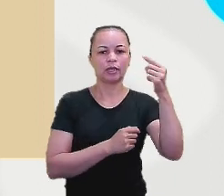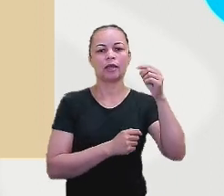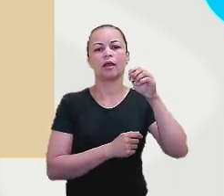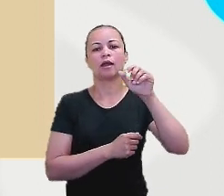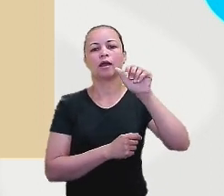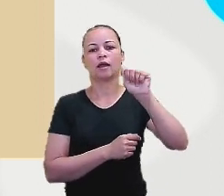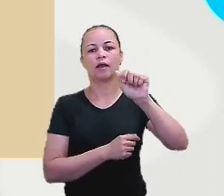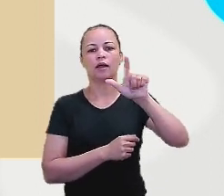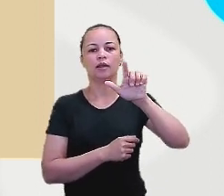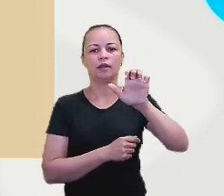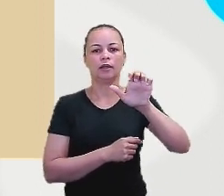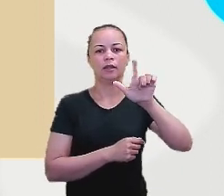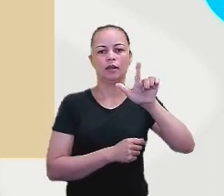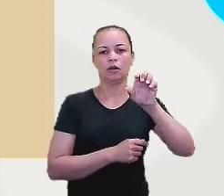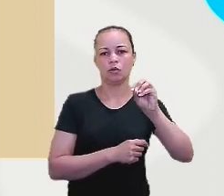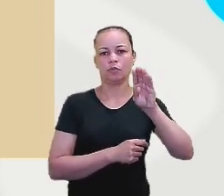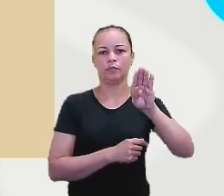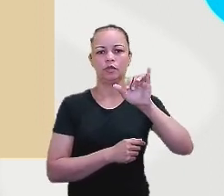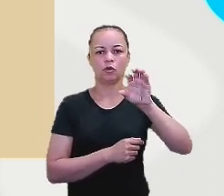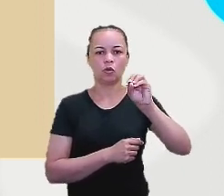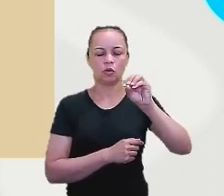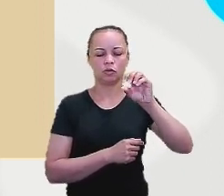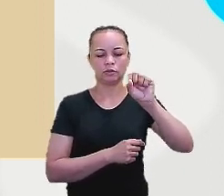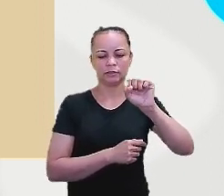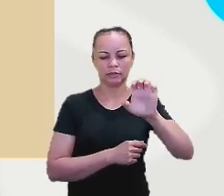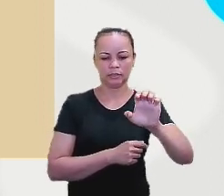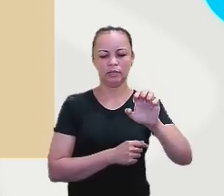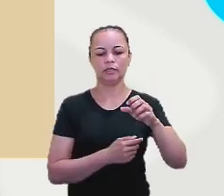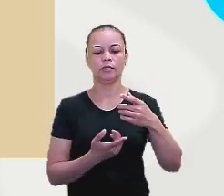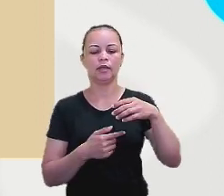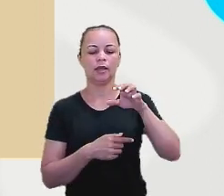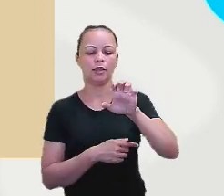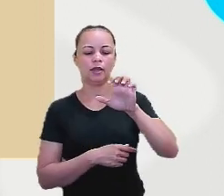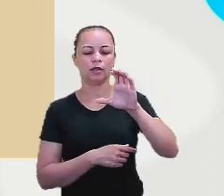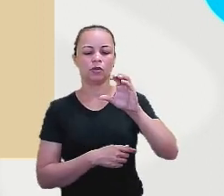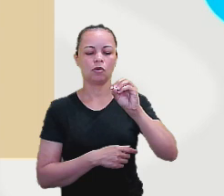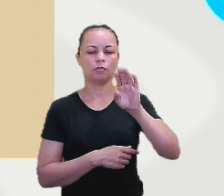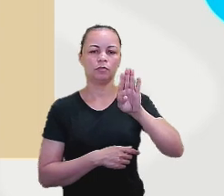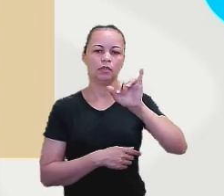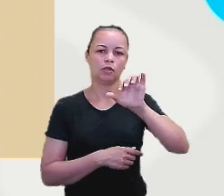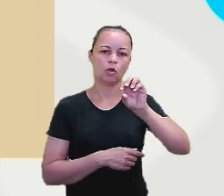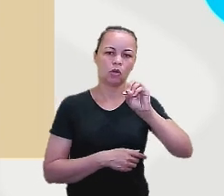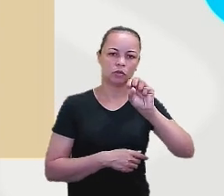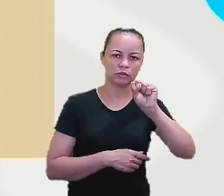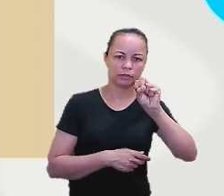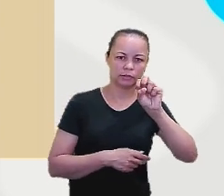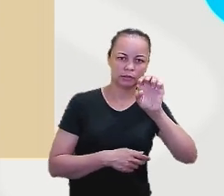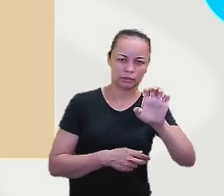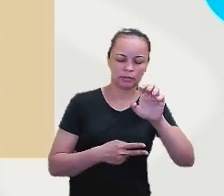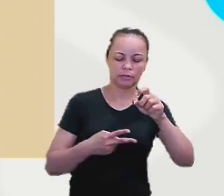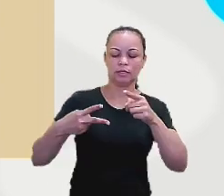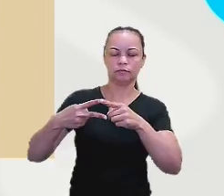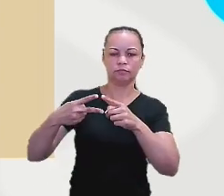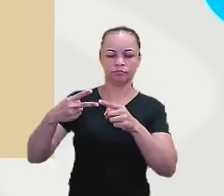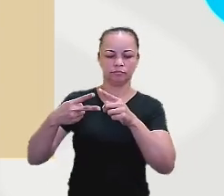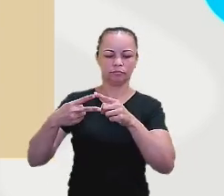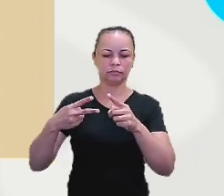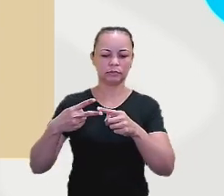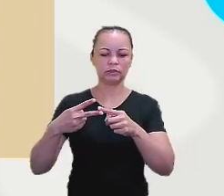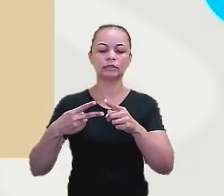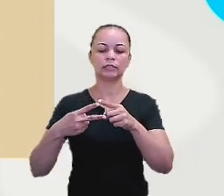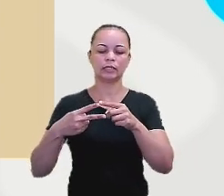alelobiose e ecobiose. Então, vamos ao que interessa. Interação entre os seres vivos. A gente chama isso